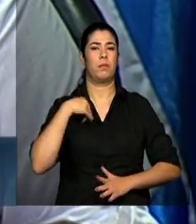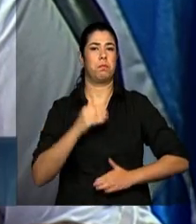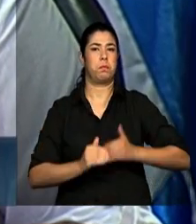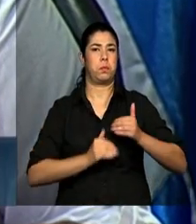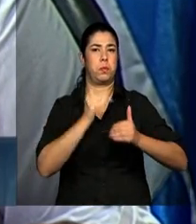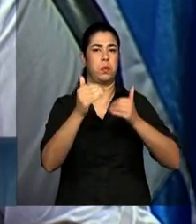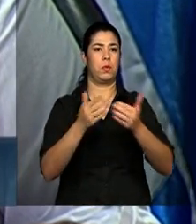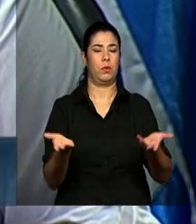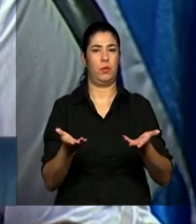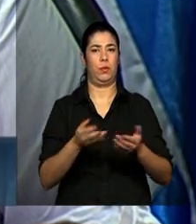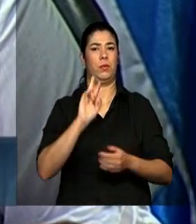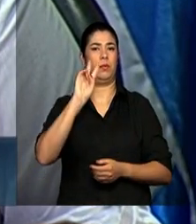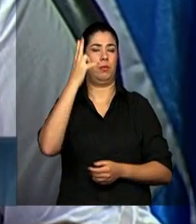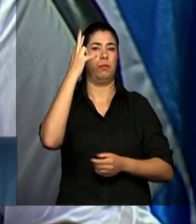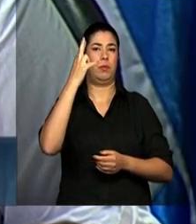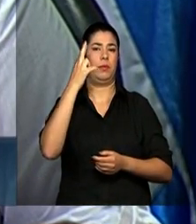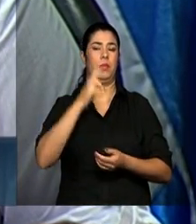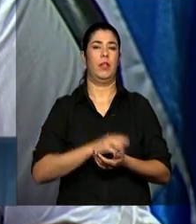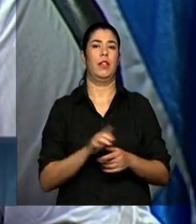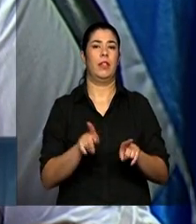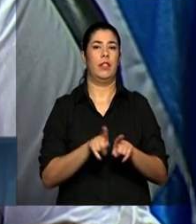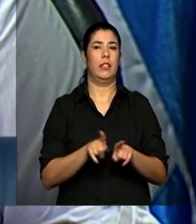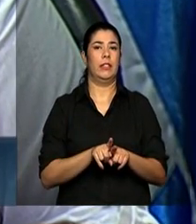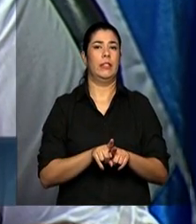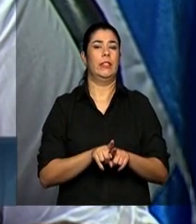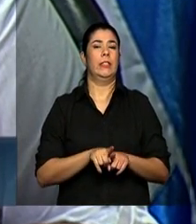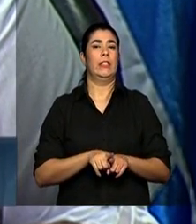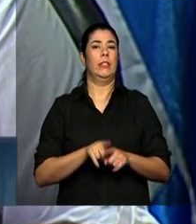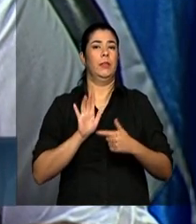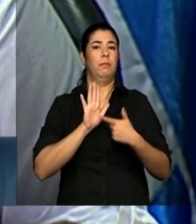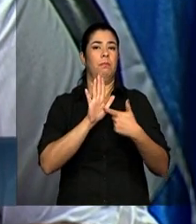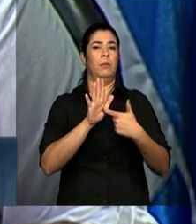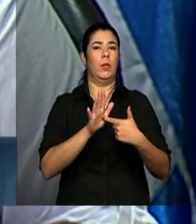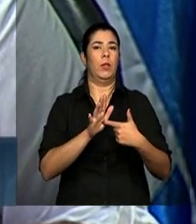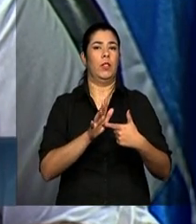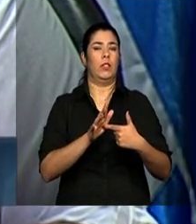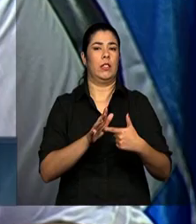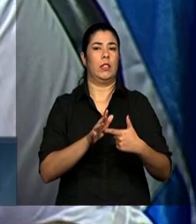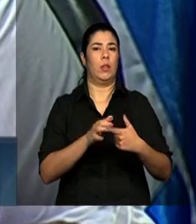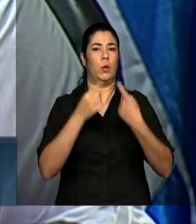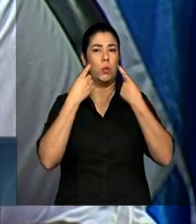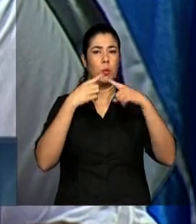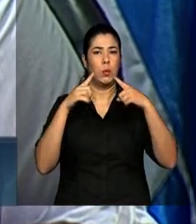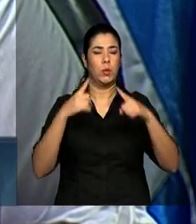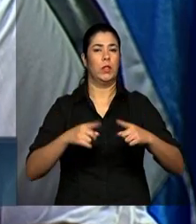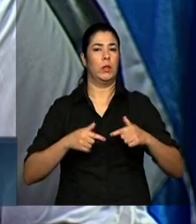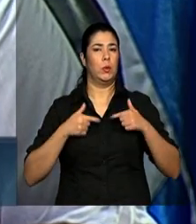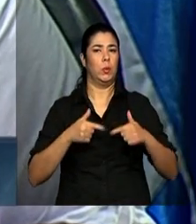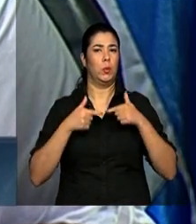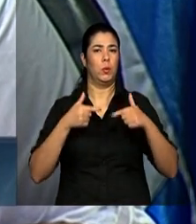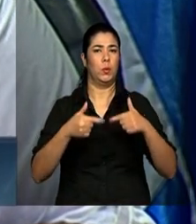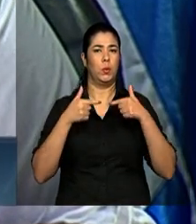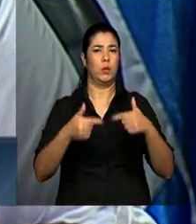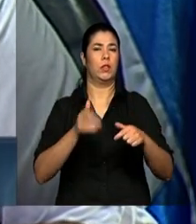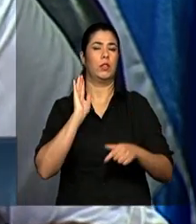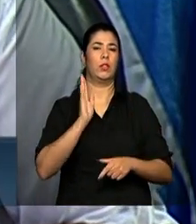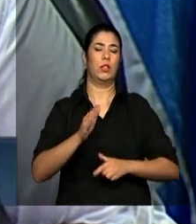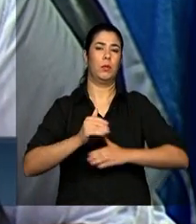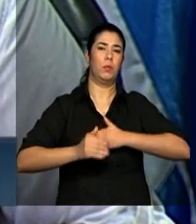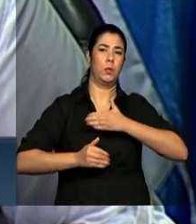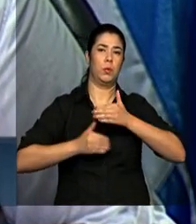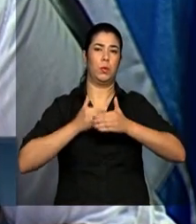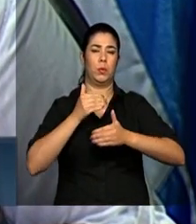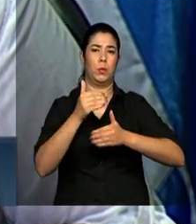dando aqui hoje. São reivindicações, não é de um dia, né? Nós estamos construindo, inclusive,